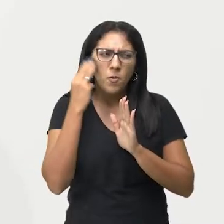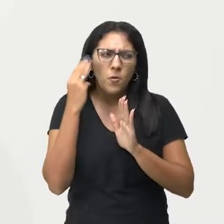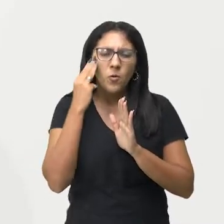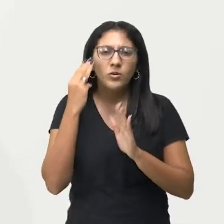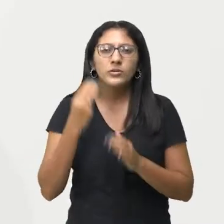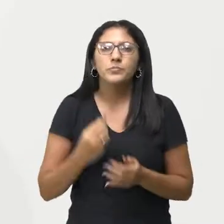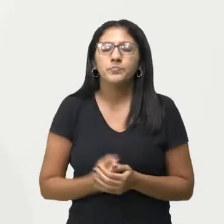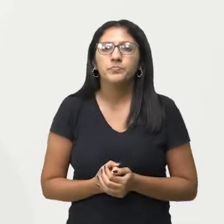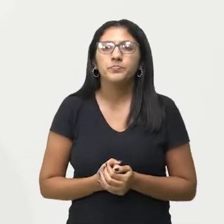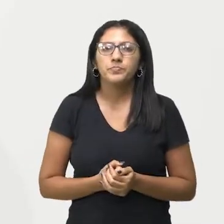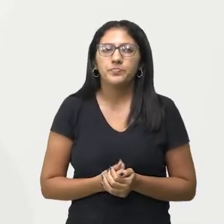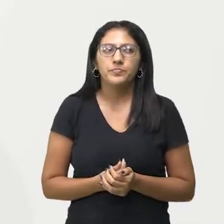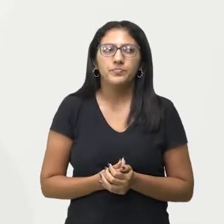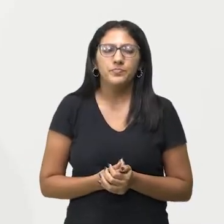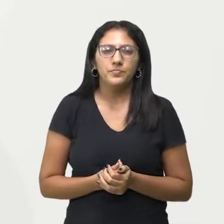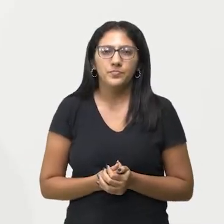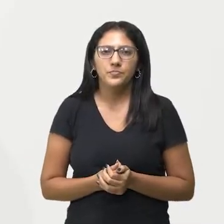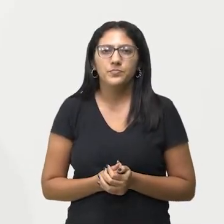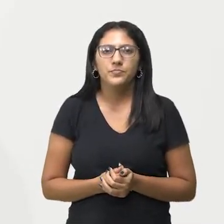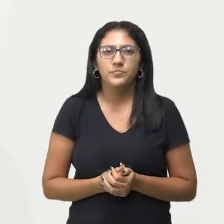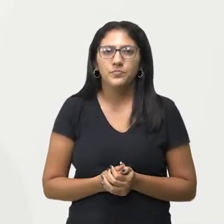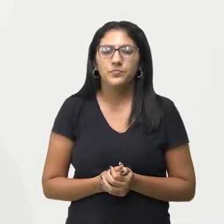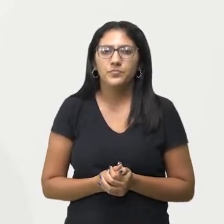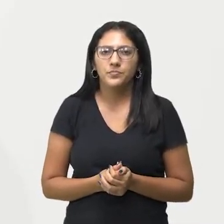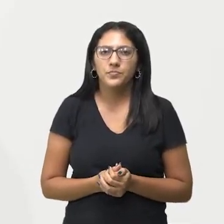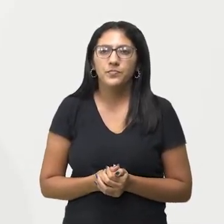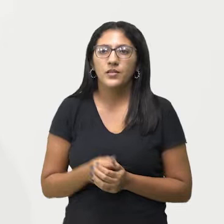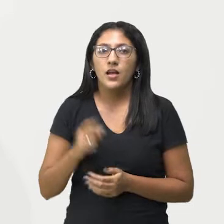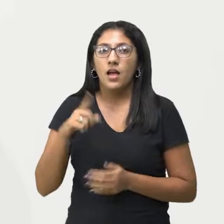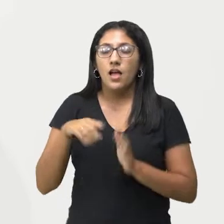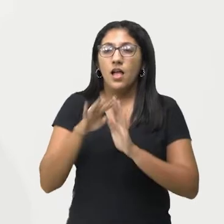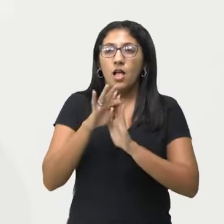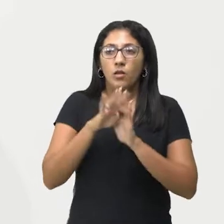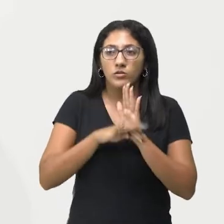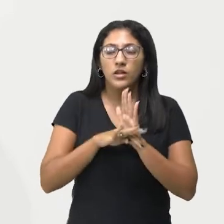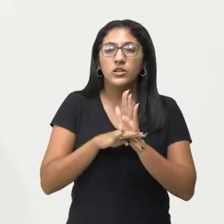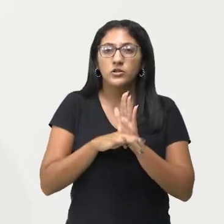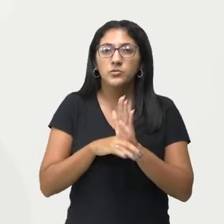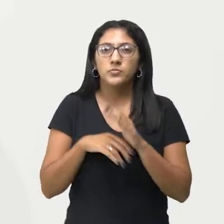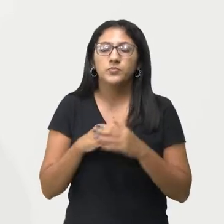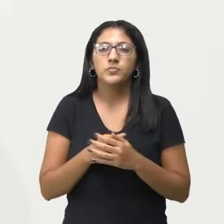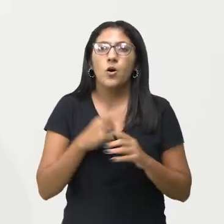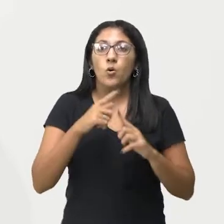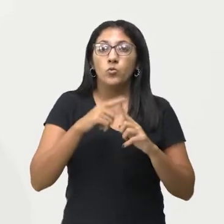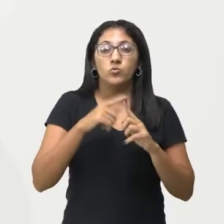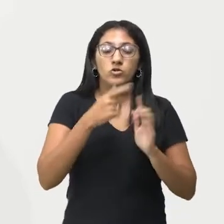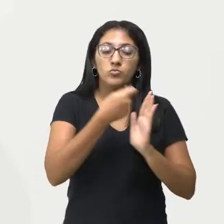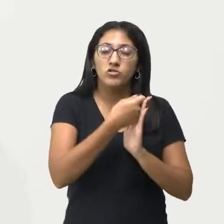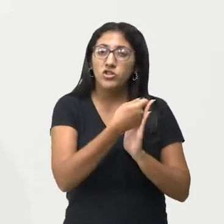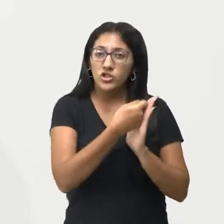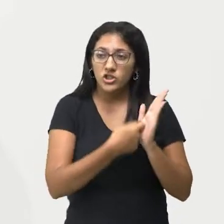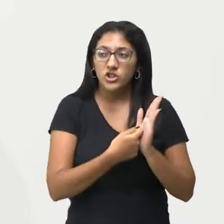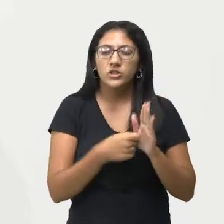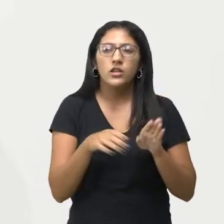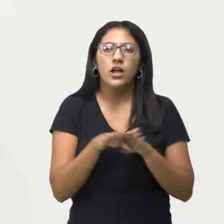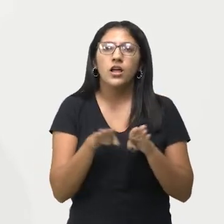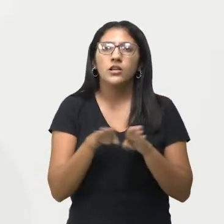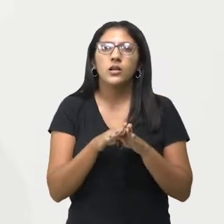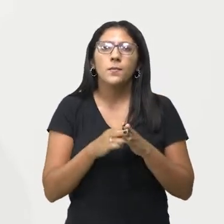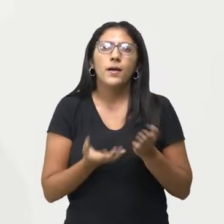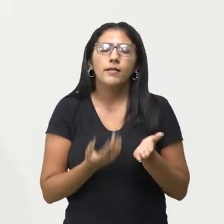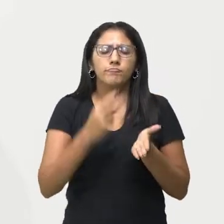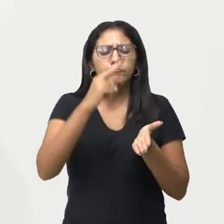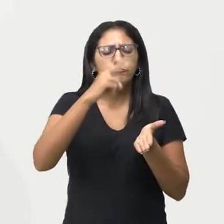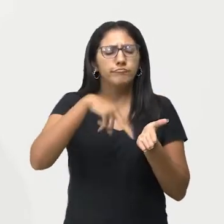para vocês, olha só, o hipertexto é, em sua definição, uma forma de escrita e leitura